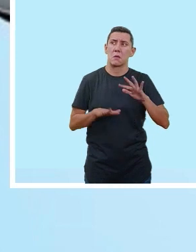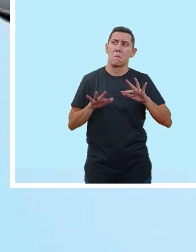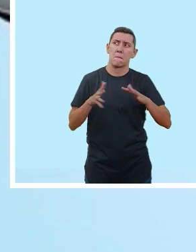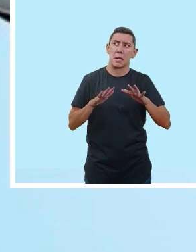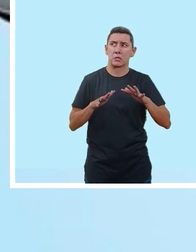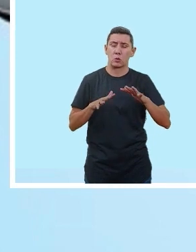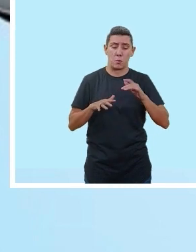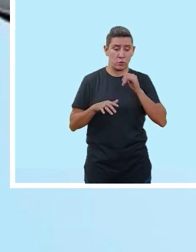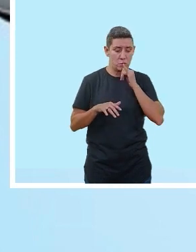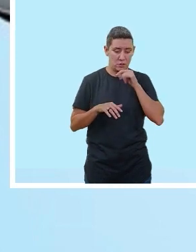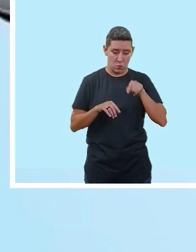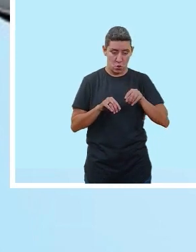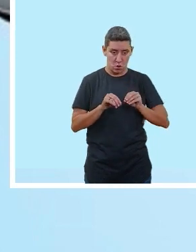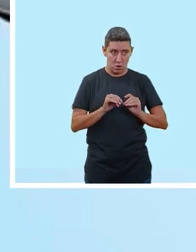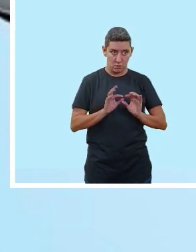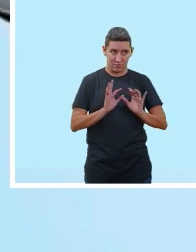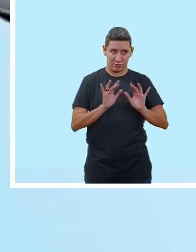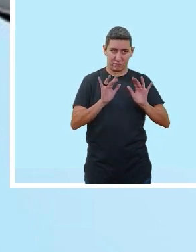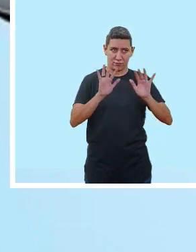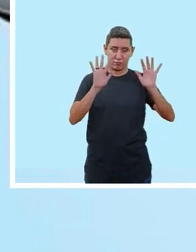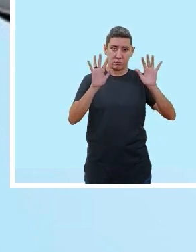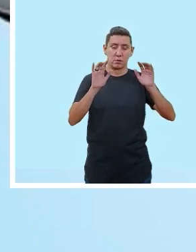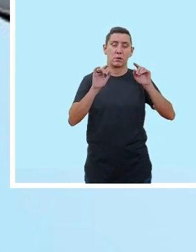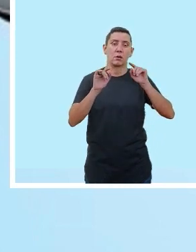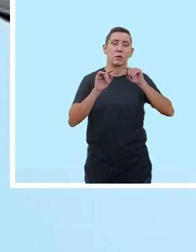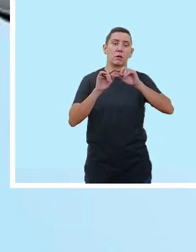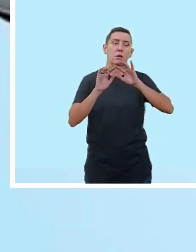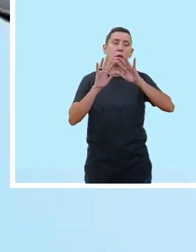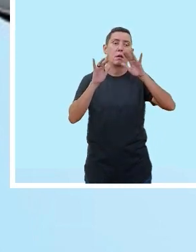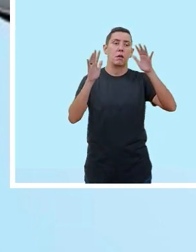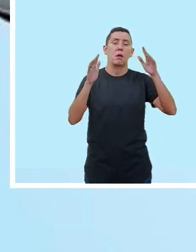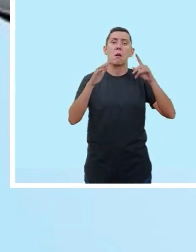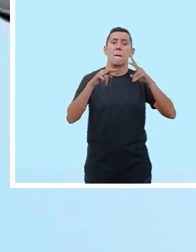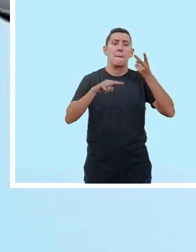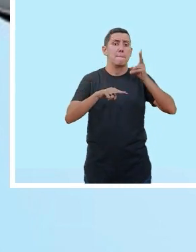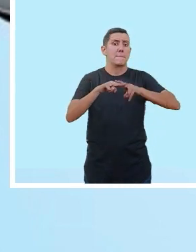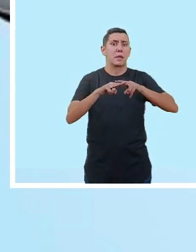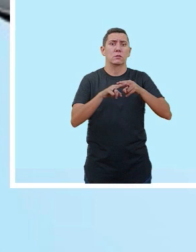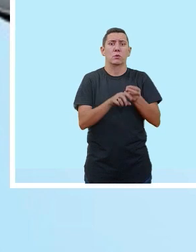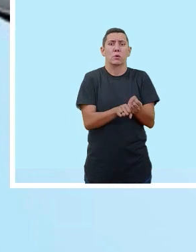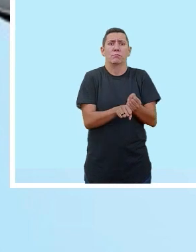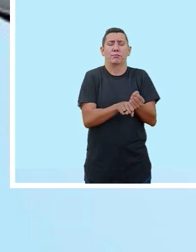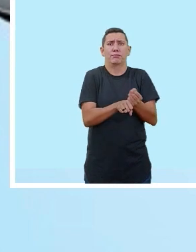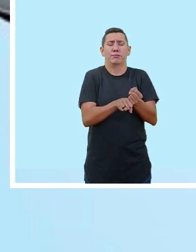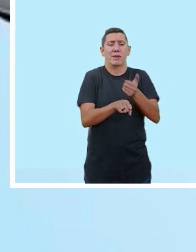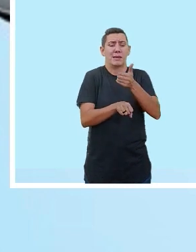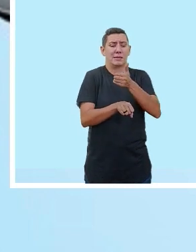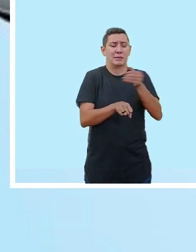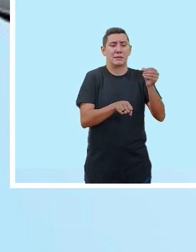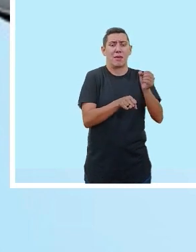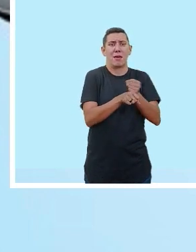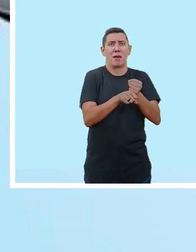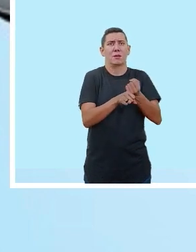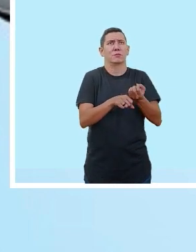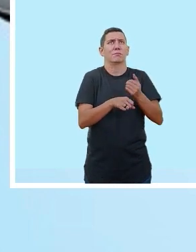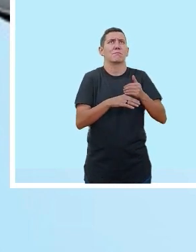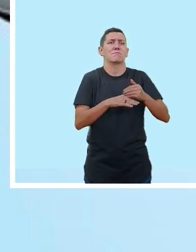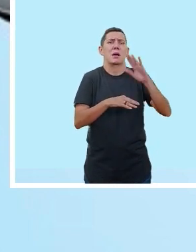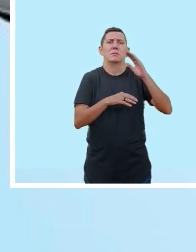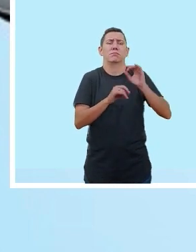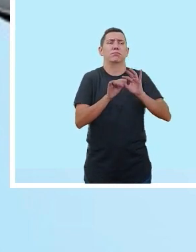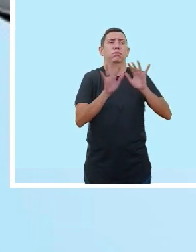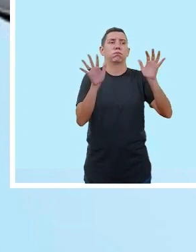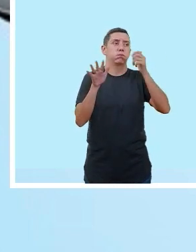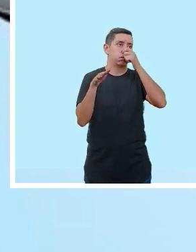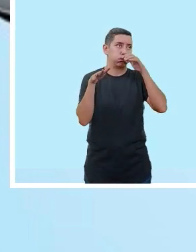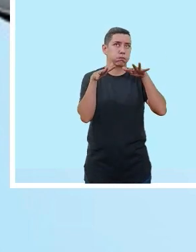na atmosfera de mais de centenas de anos, né? Então, o efeito que está sendo gerado hoje, ele